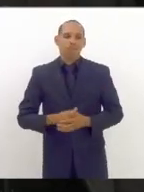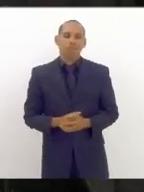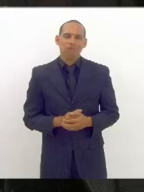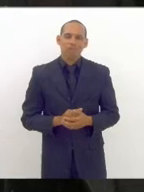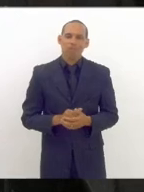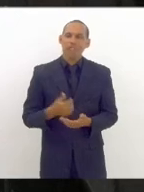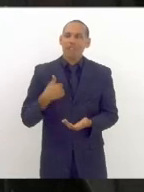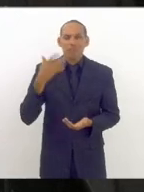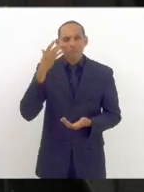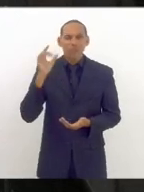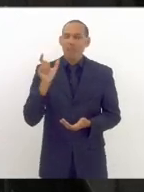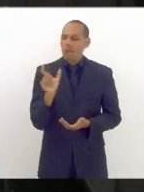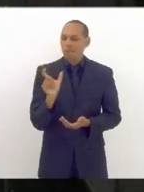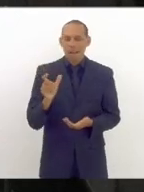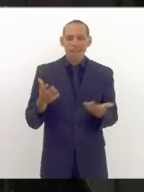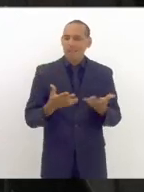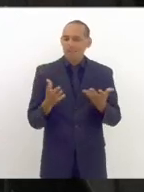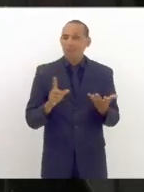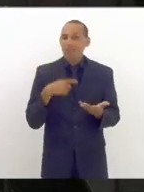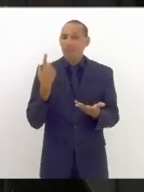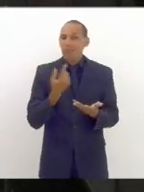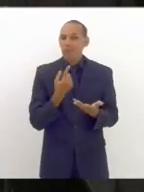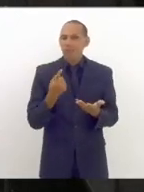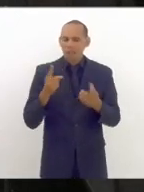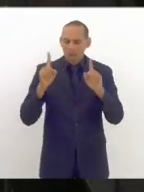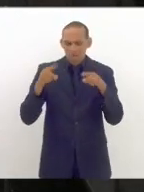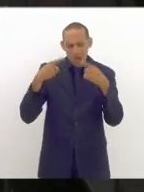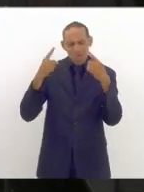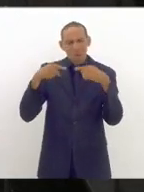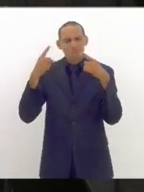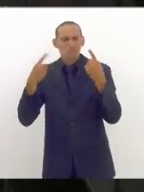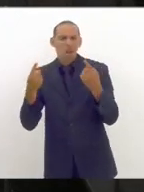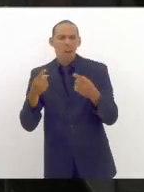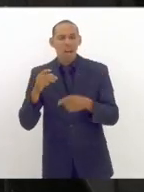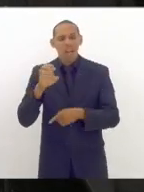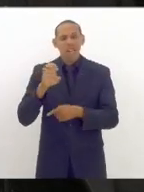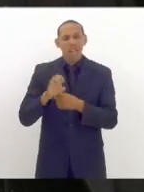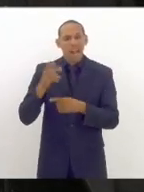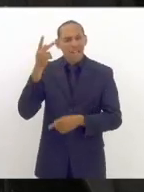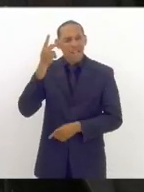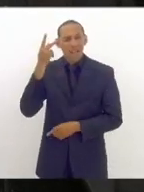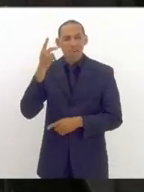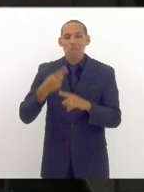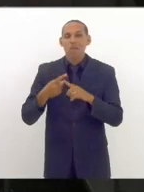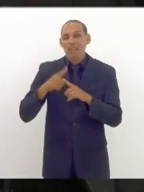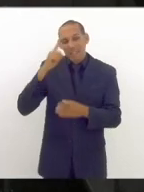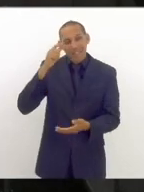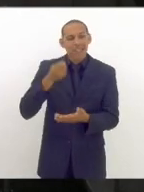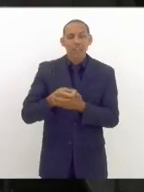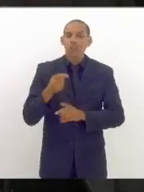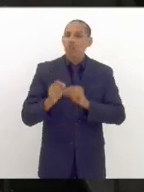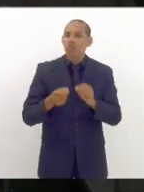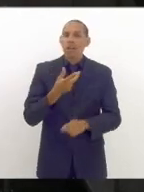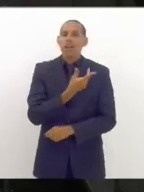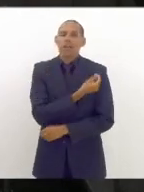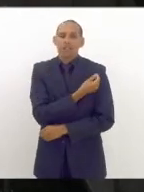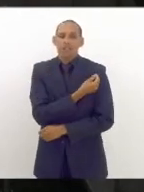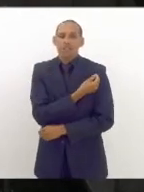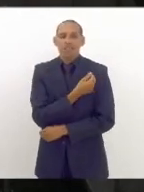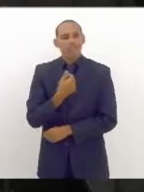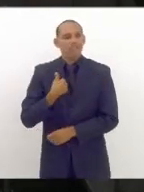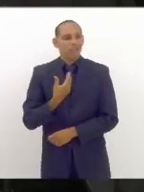sei nem o termo, né, Cap? Fomos demolidos pelo estado de São Paulo pela decisão de vacinação. Eu e o